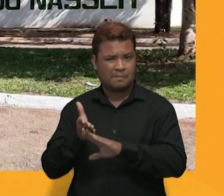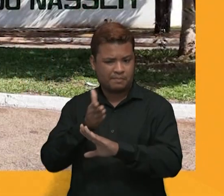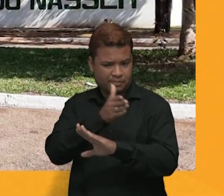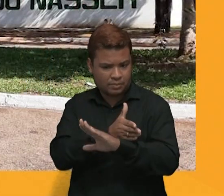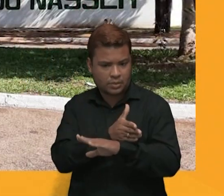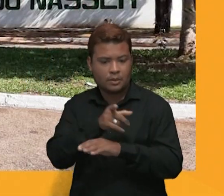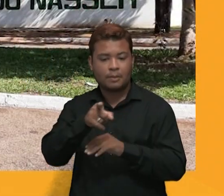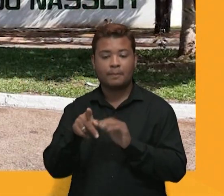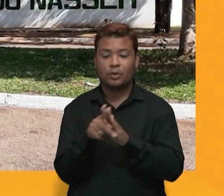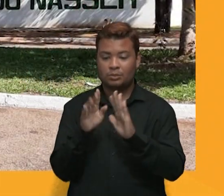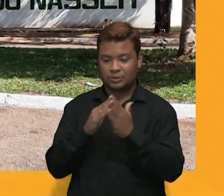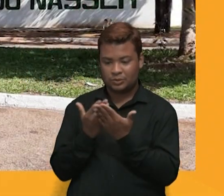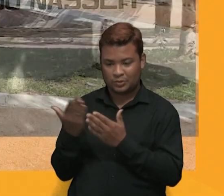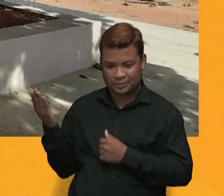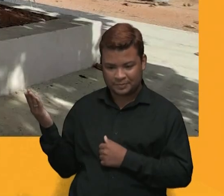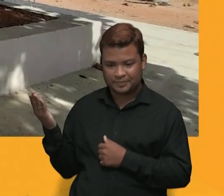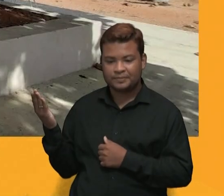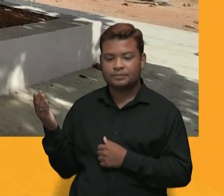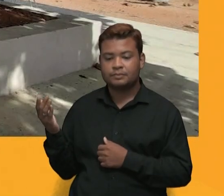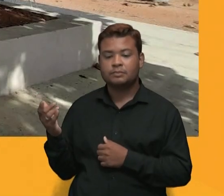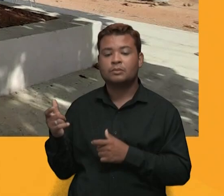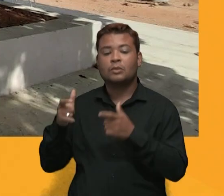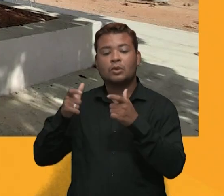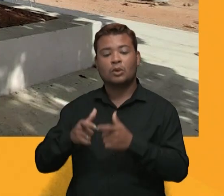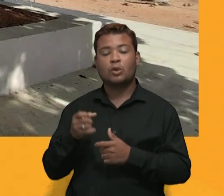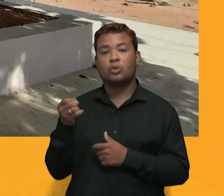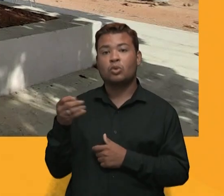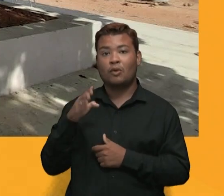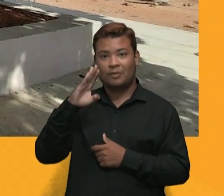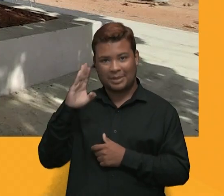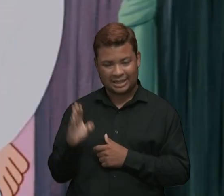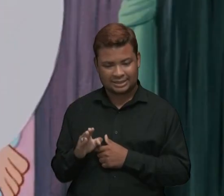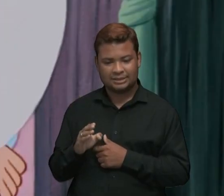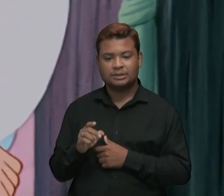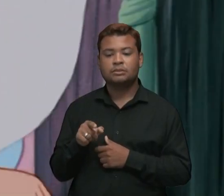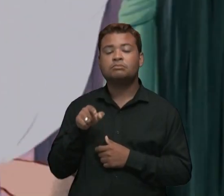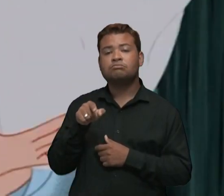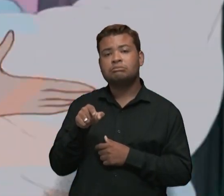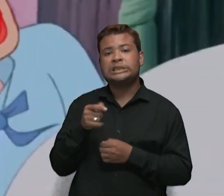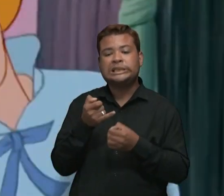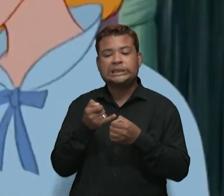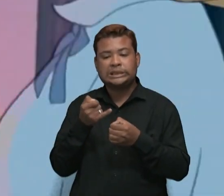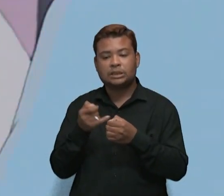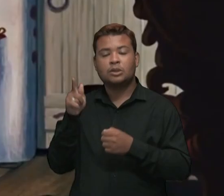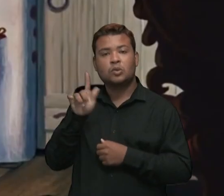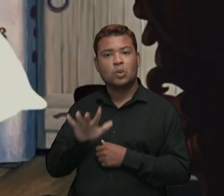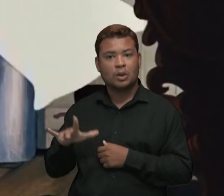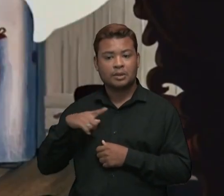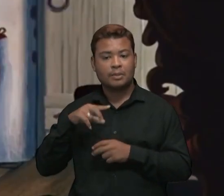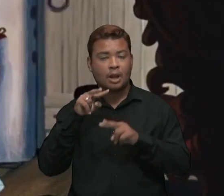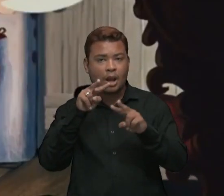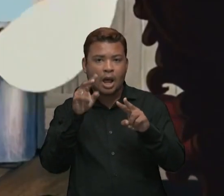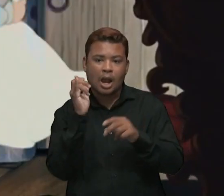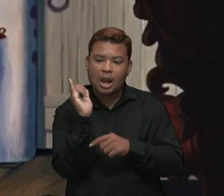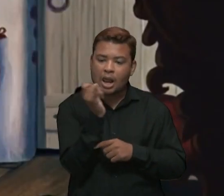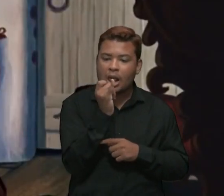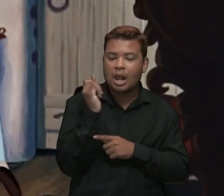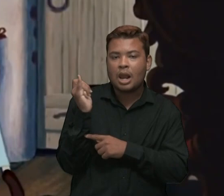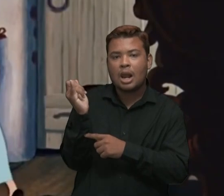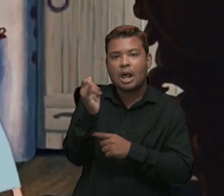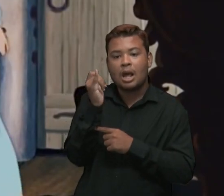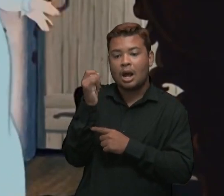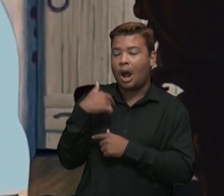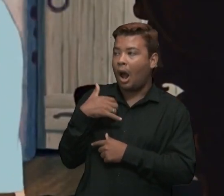Escola Estadual Alfredo Nasser, em Novo Brasil, no interior de Goiás, foram motivados pela magia dos contos de fadas